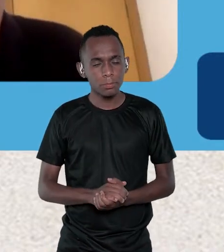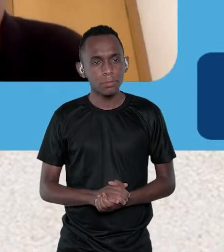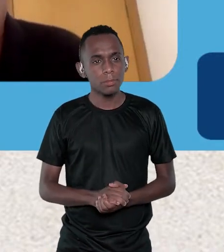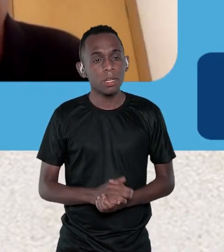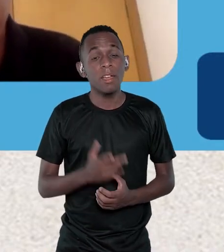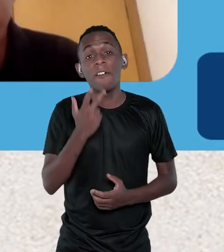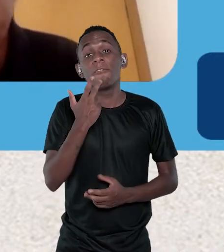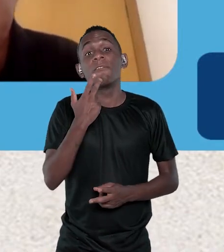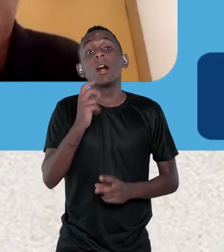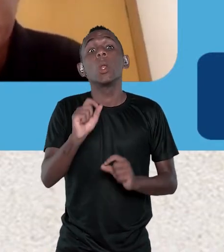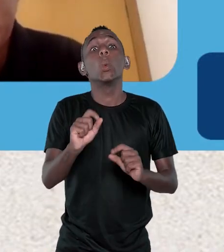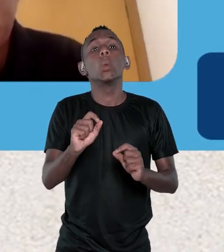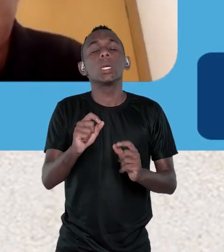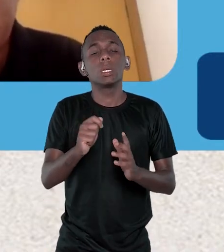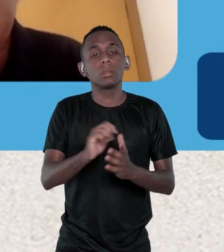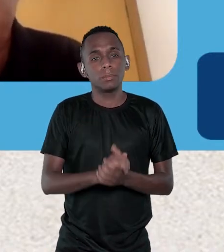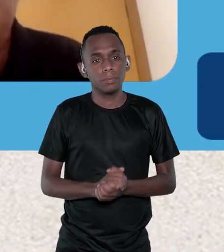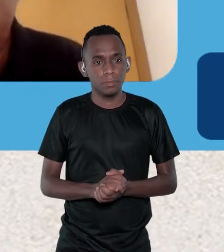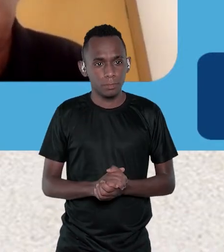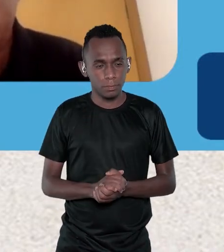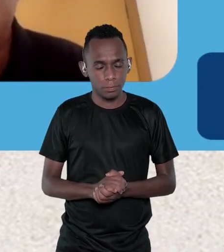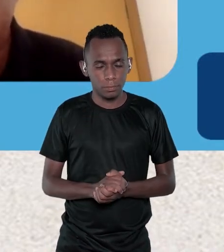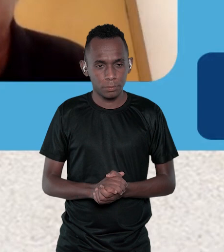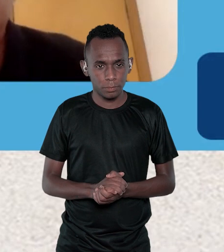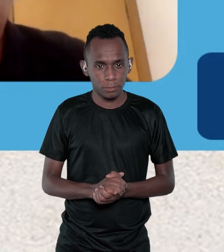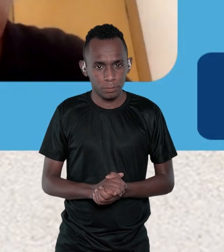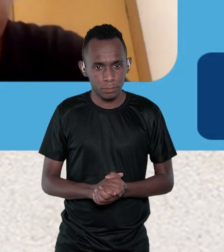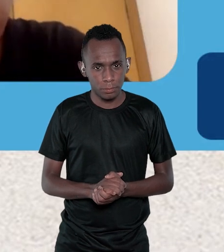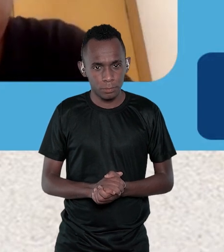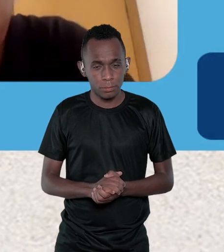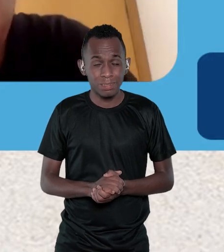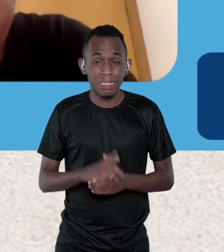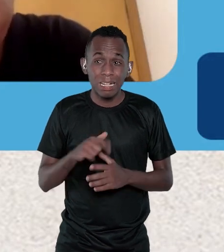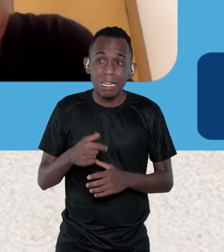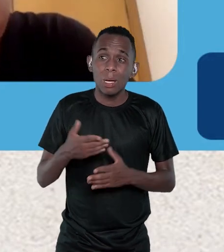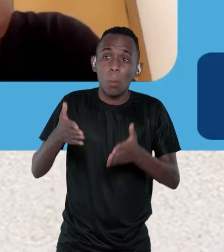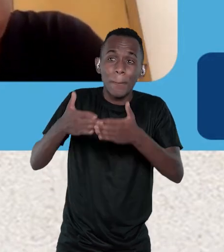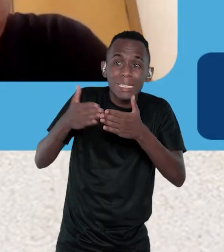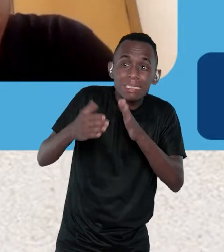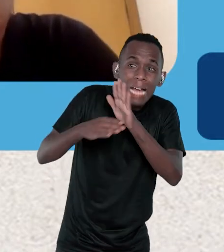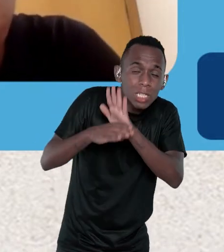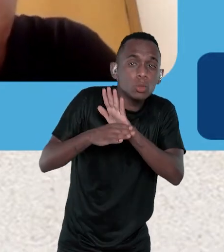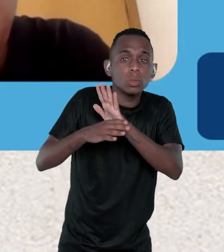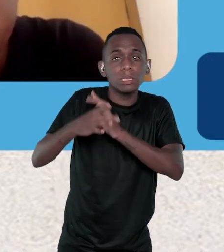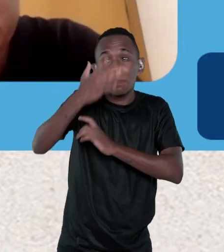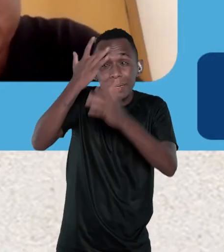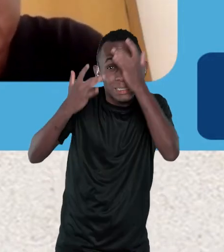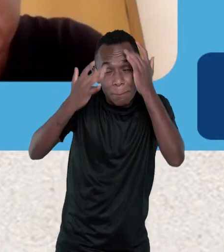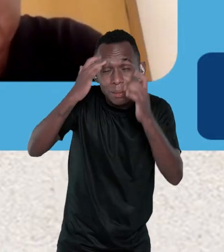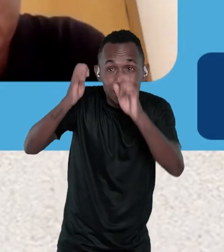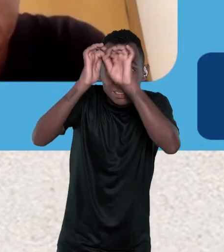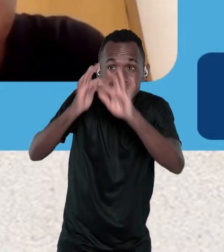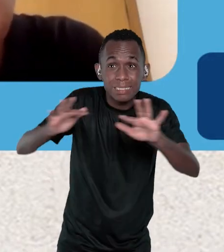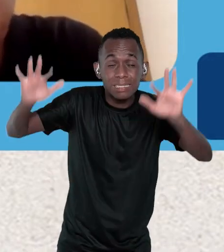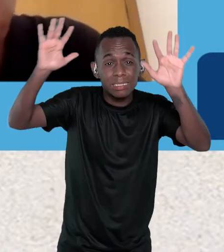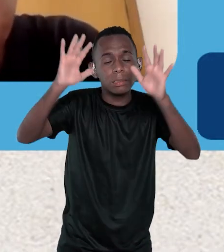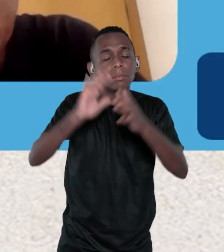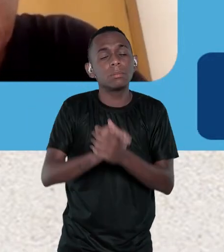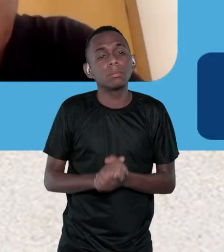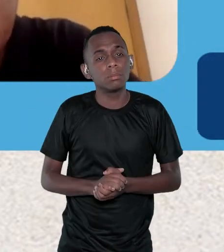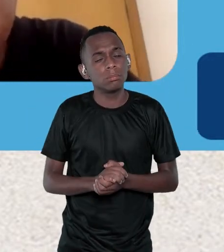achei. Pronto. Aí ele fala o seguinte: Strawberry Fields é um apelo aos